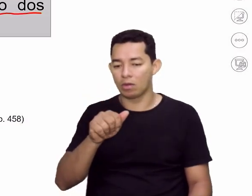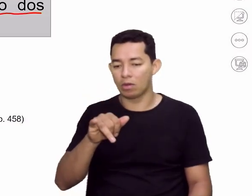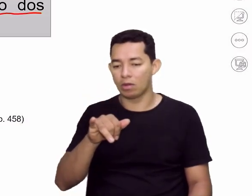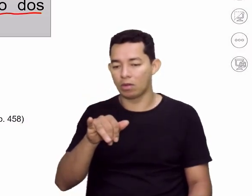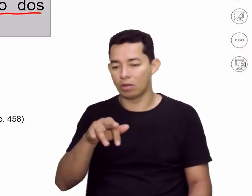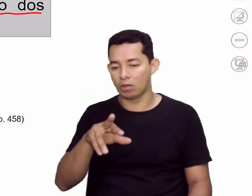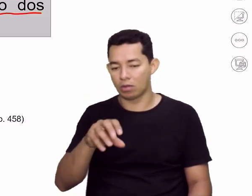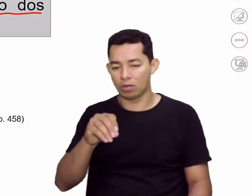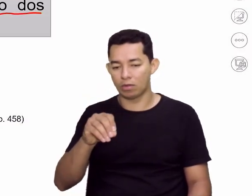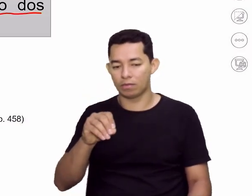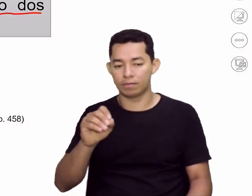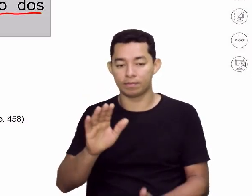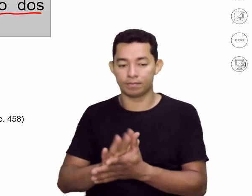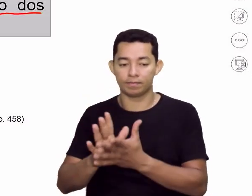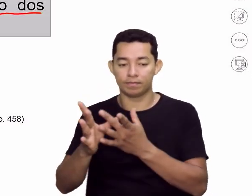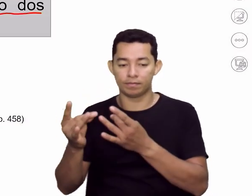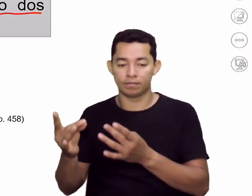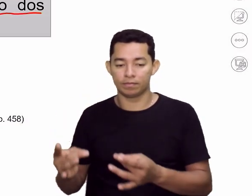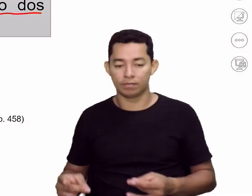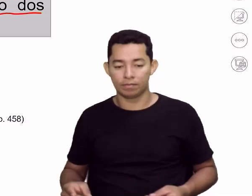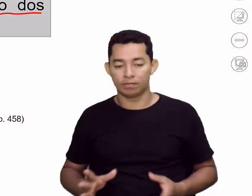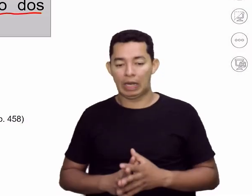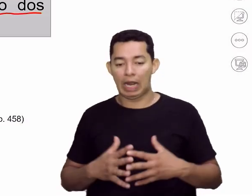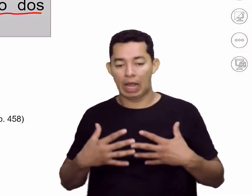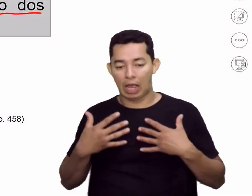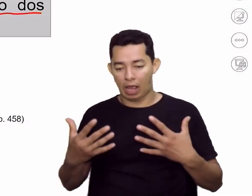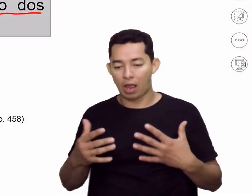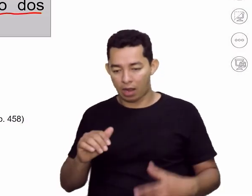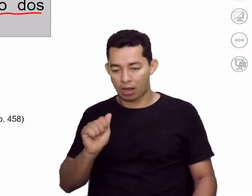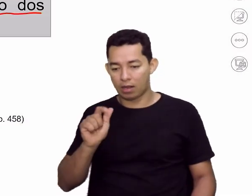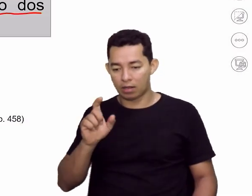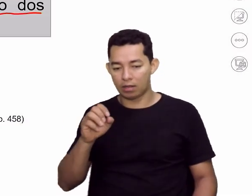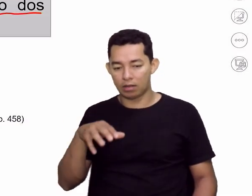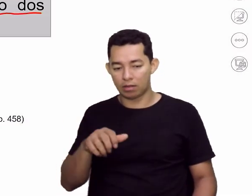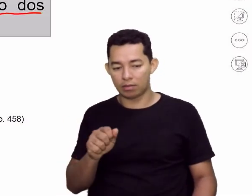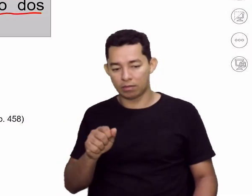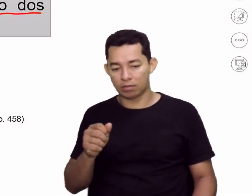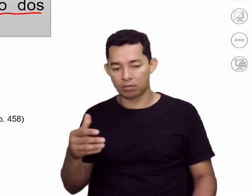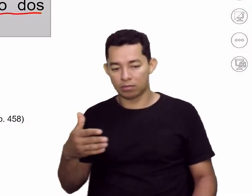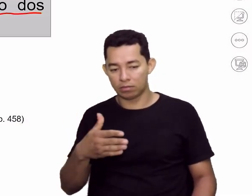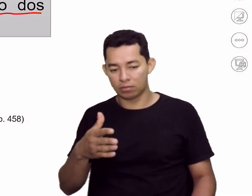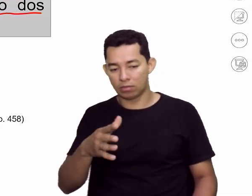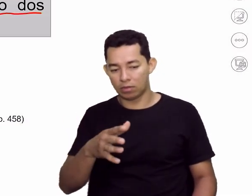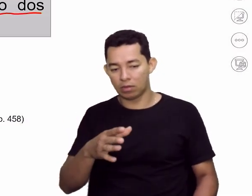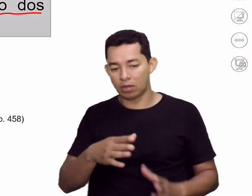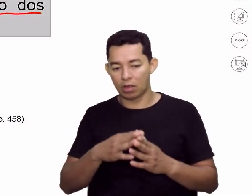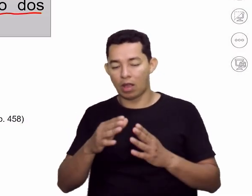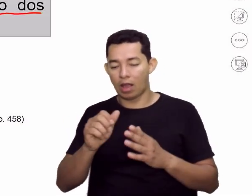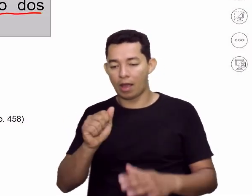os aspectos da vanguarda expressionista alemã e da corrente